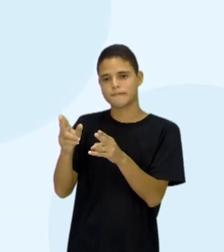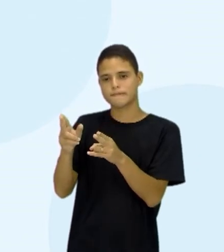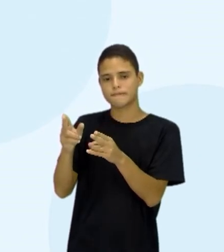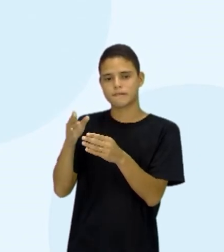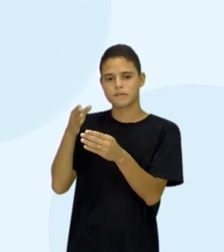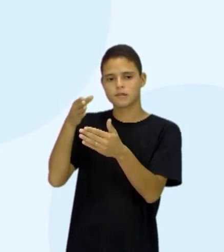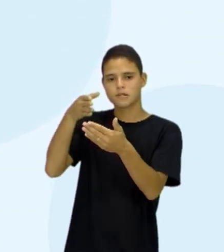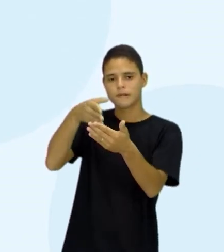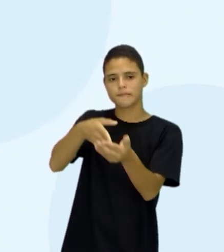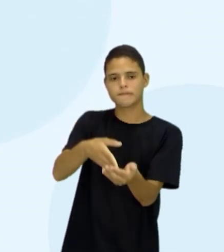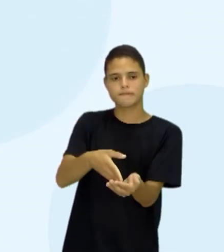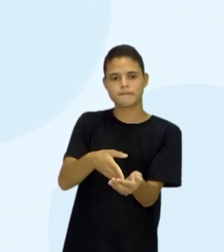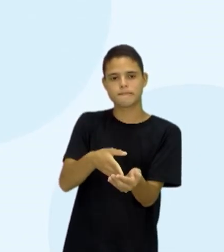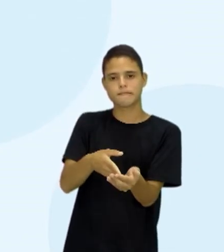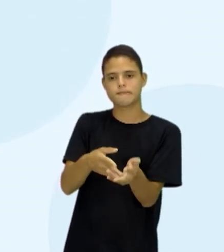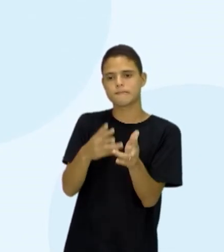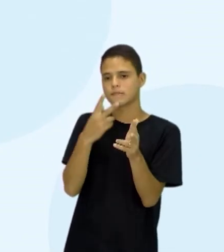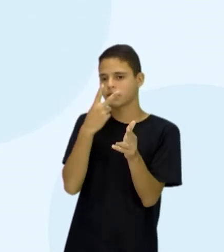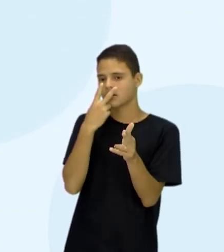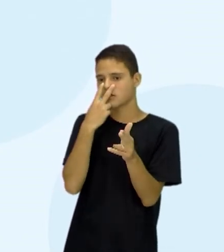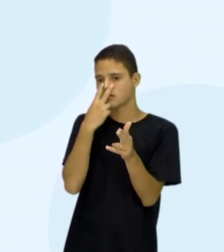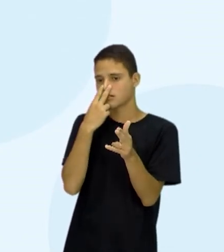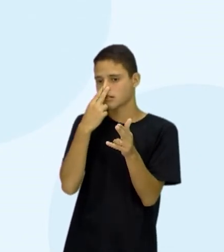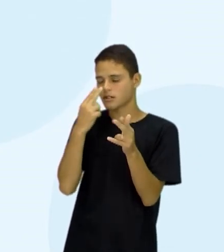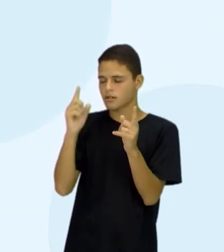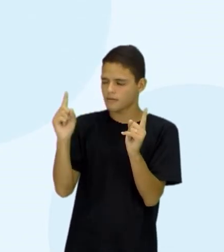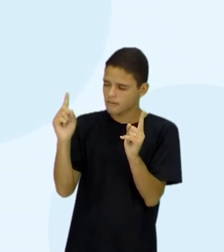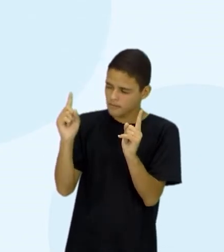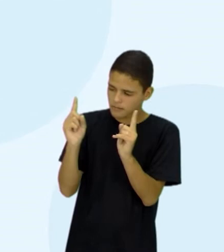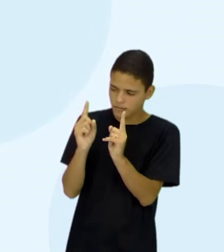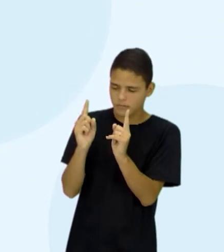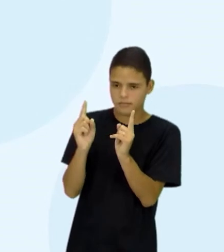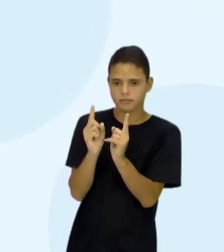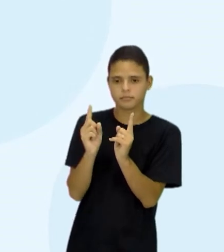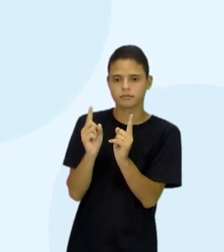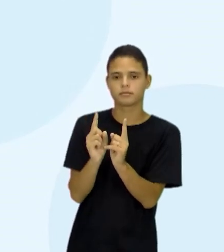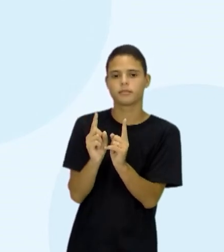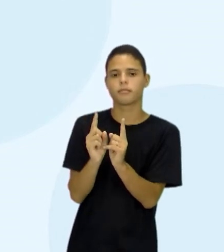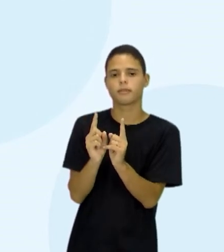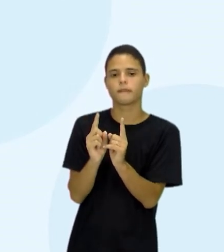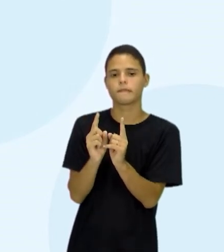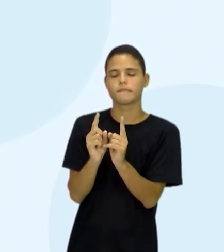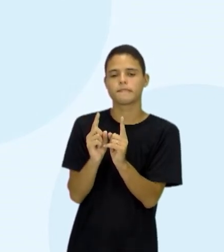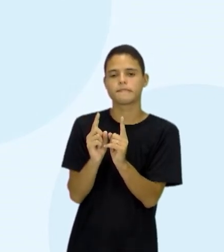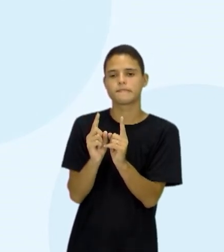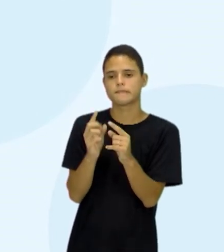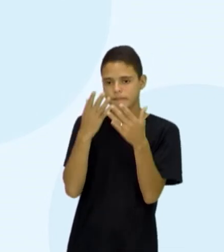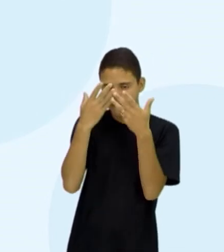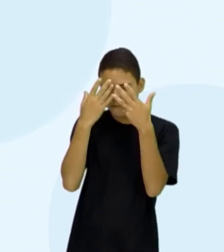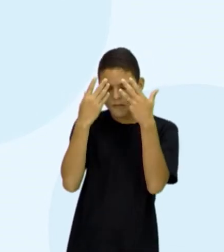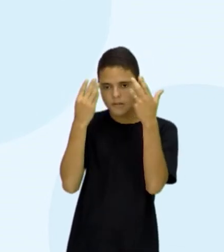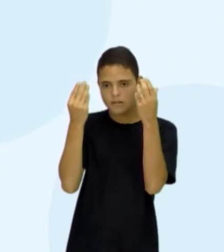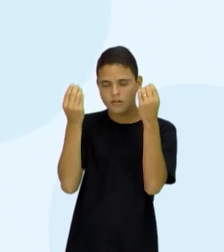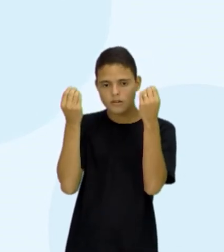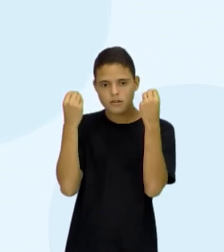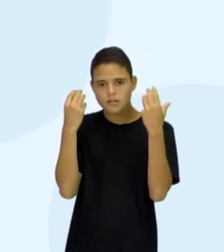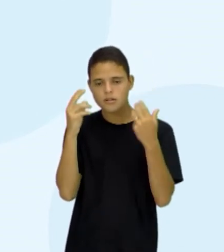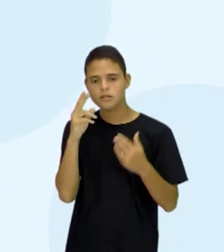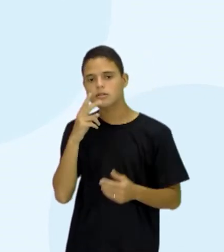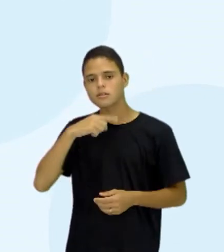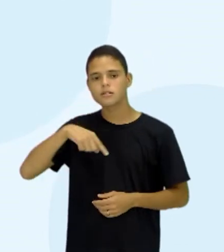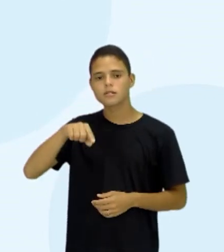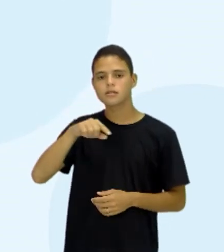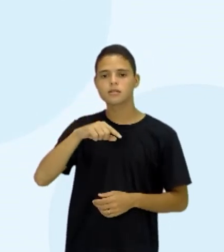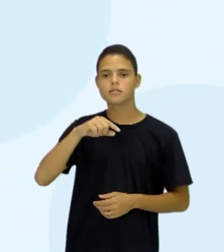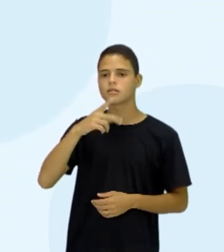direção ao alto mar, ela nos parece cada vez menor. E, após o casco desaparecer de nossa visão, ainda poderemos